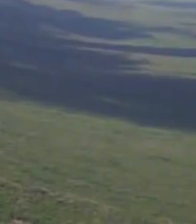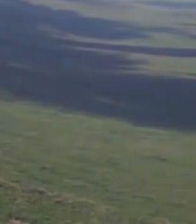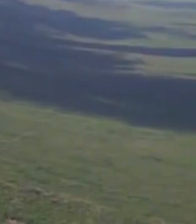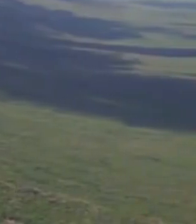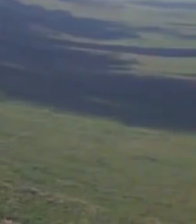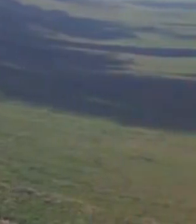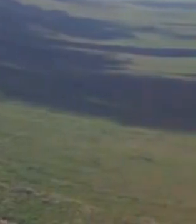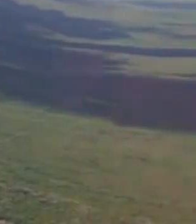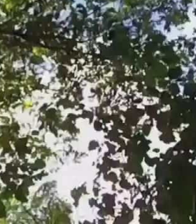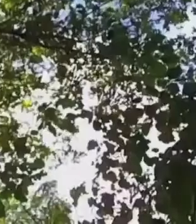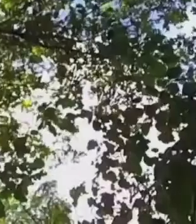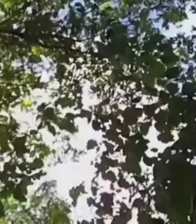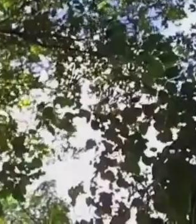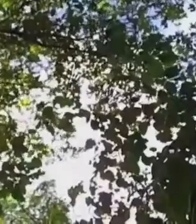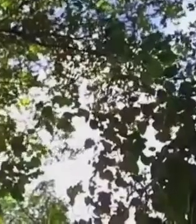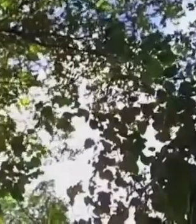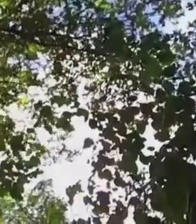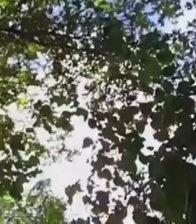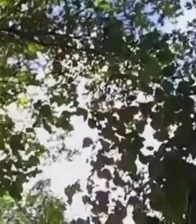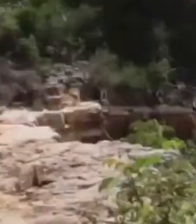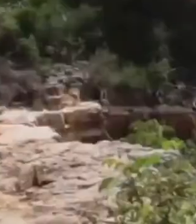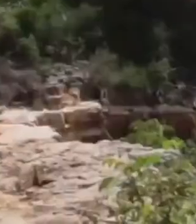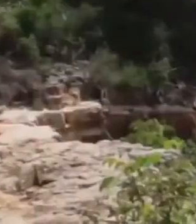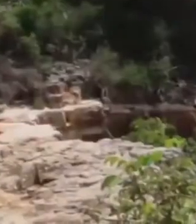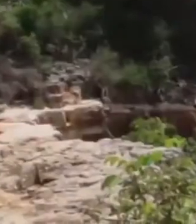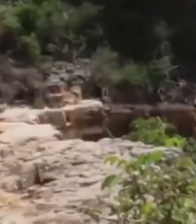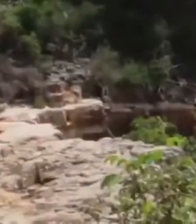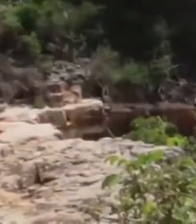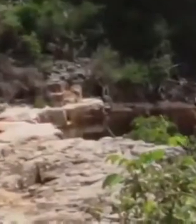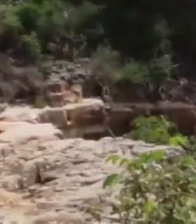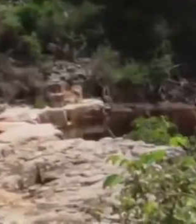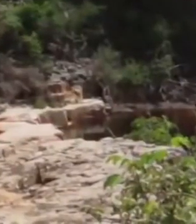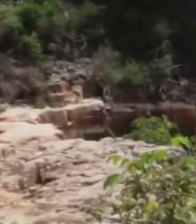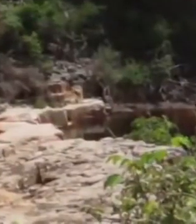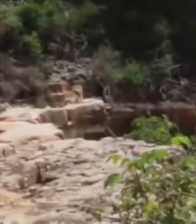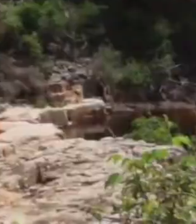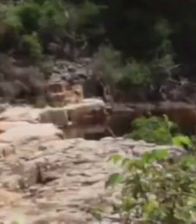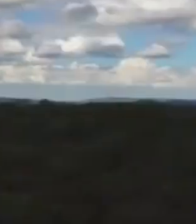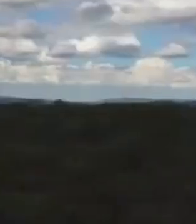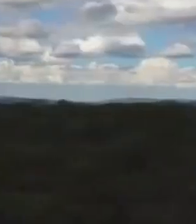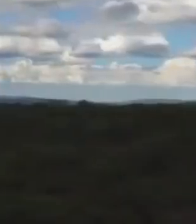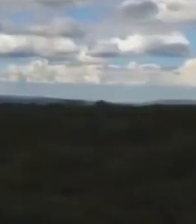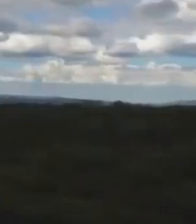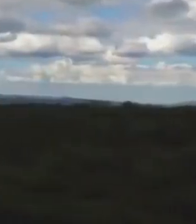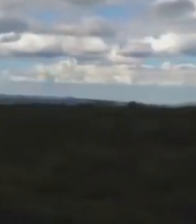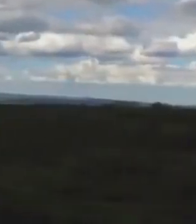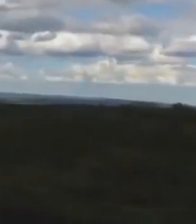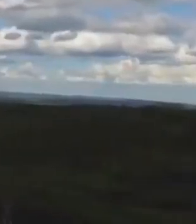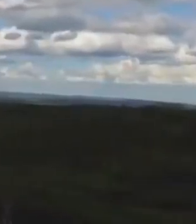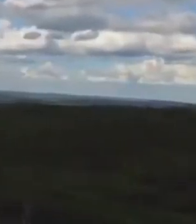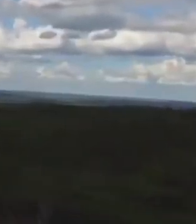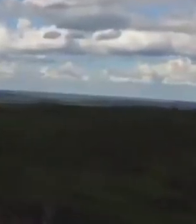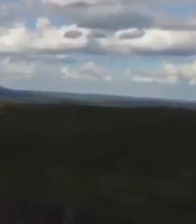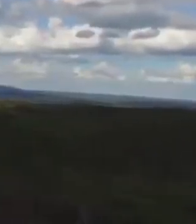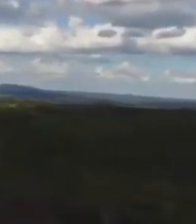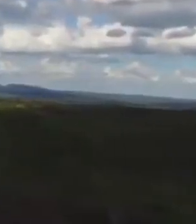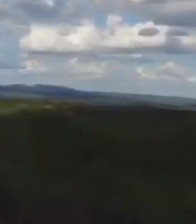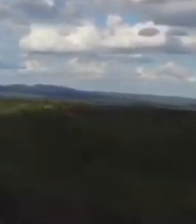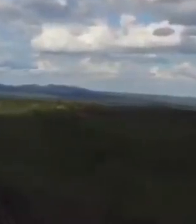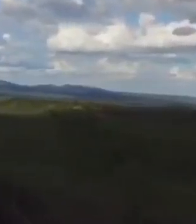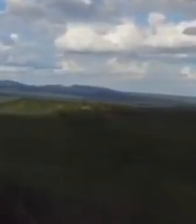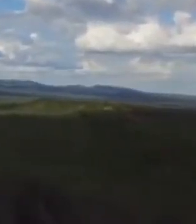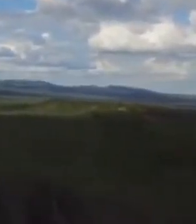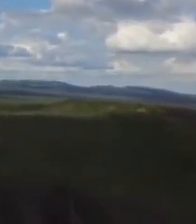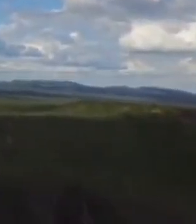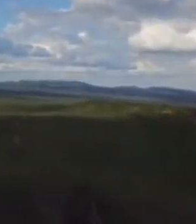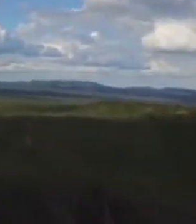13, 14 anos. O que a gente viu nessa última década de tentativas foi uma mudança em